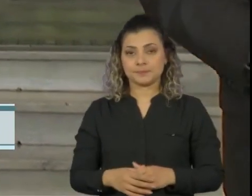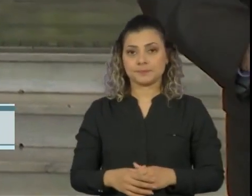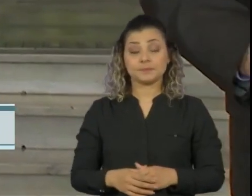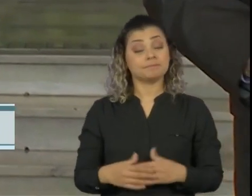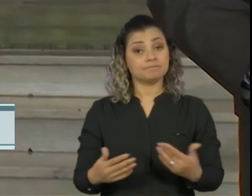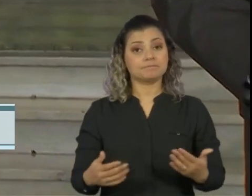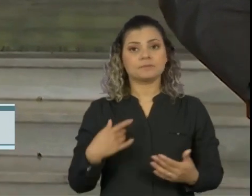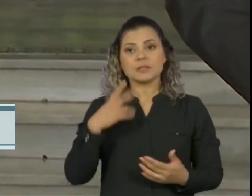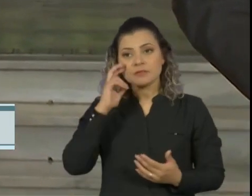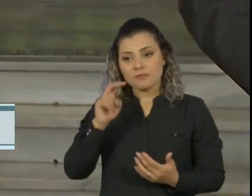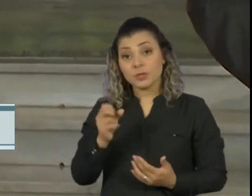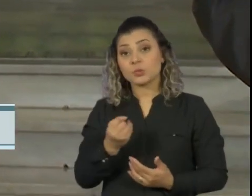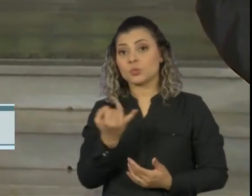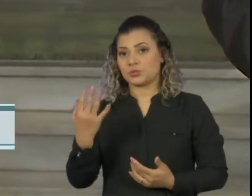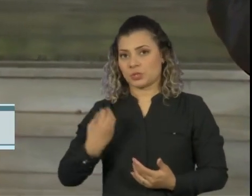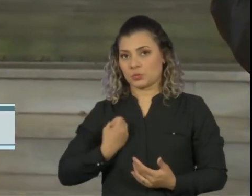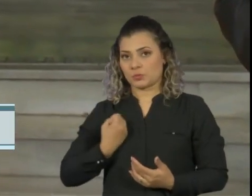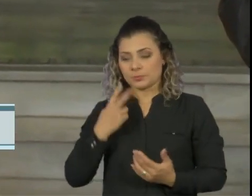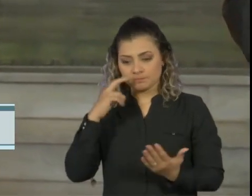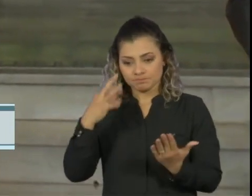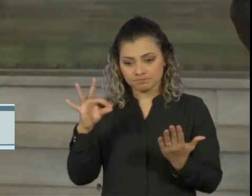Está conferindo um número aqui.